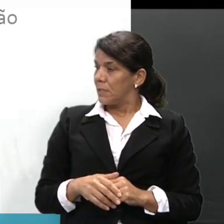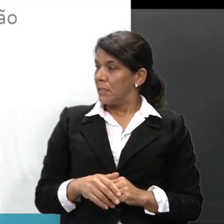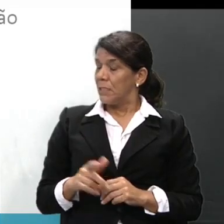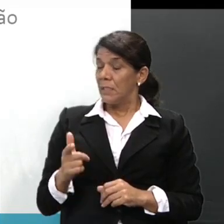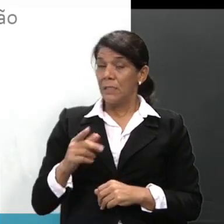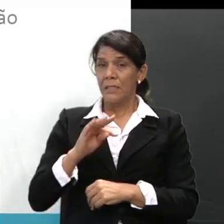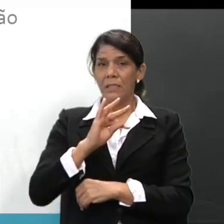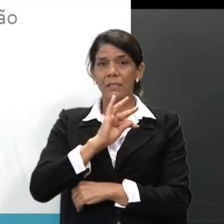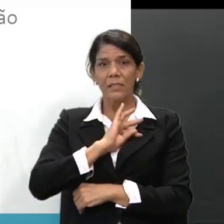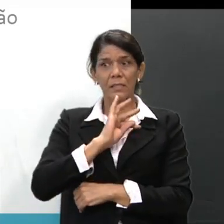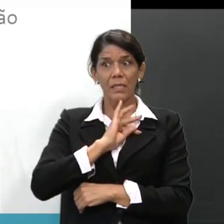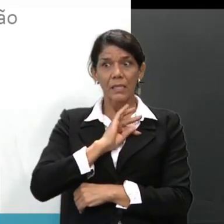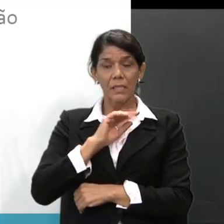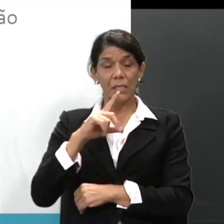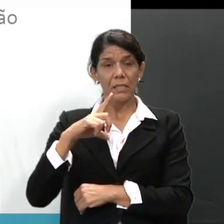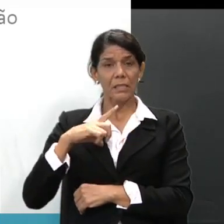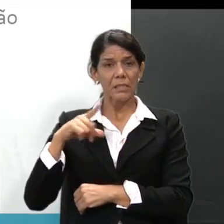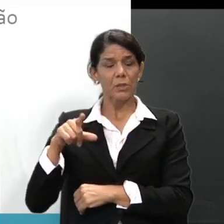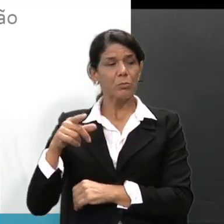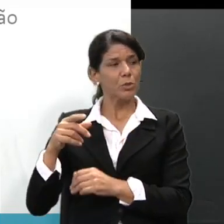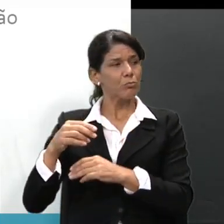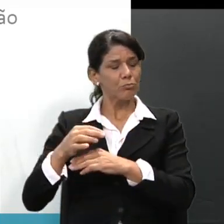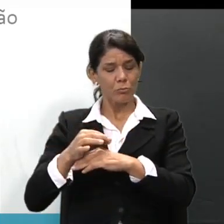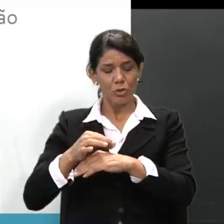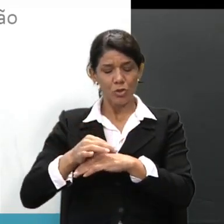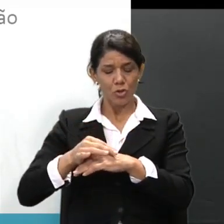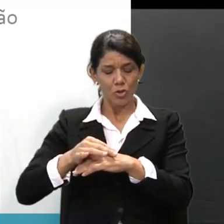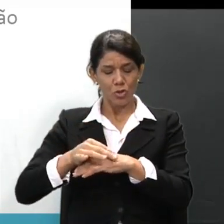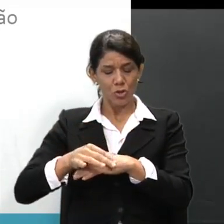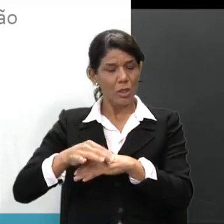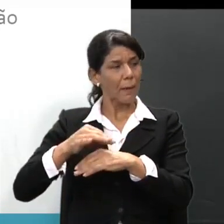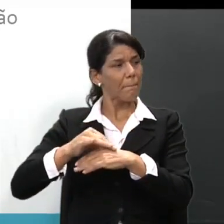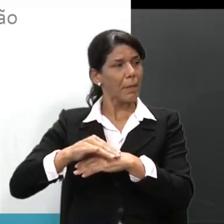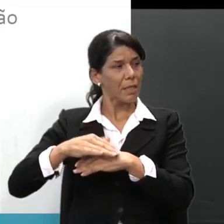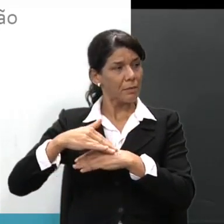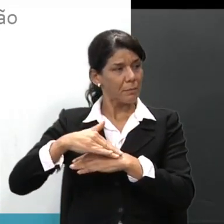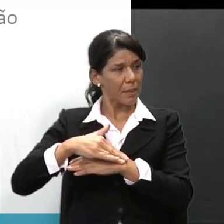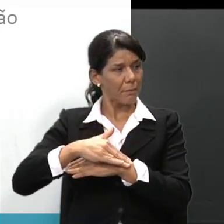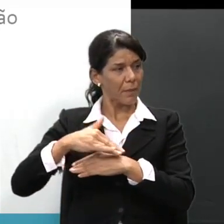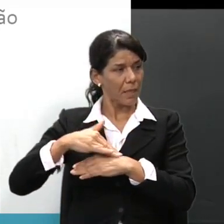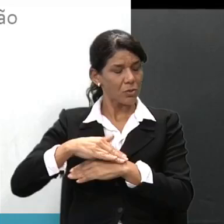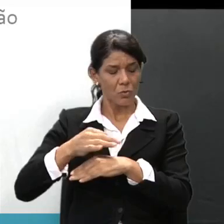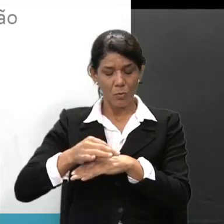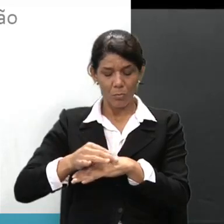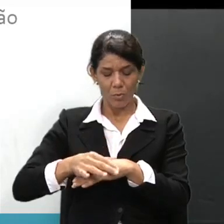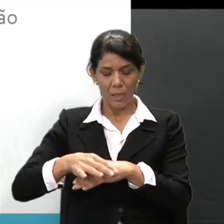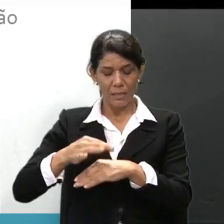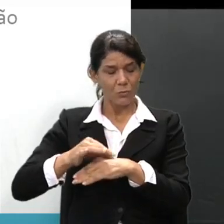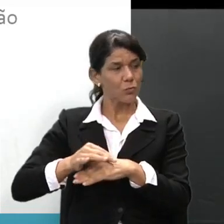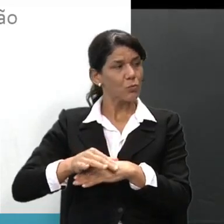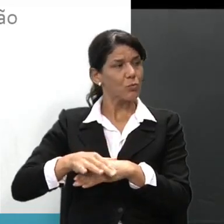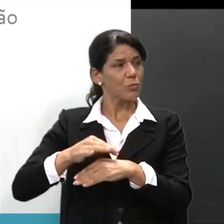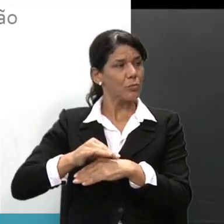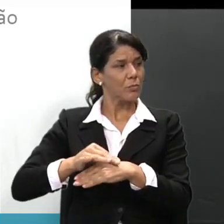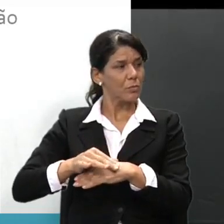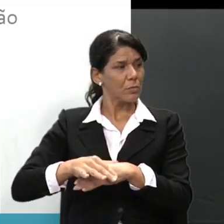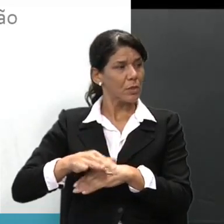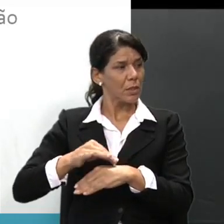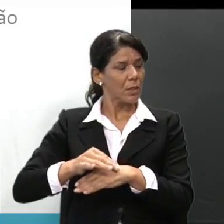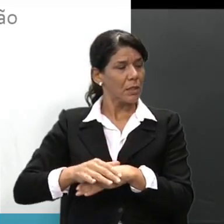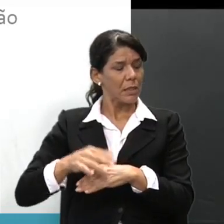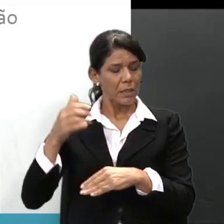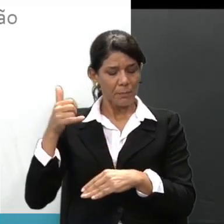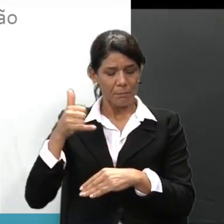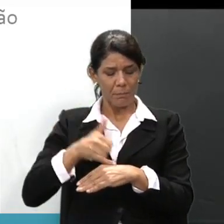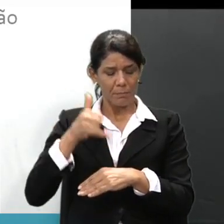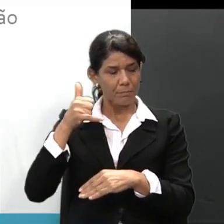Essa técnica, então, a gente tem que esticar a pele para baixo ou para o lado do local onde se pretende aplicar